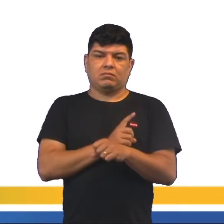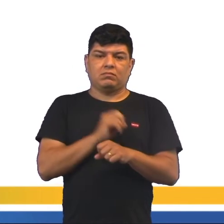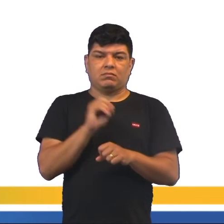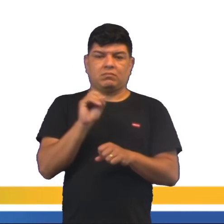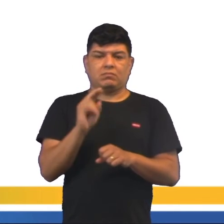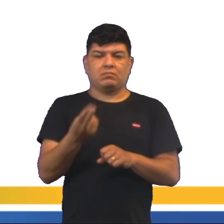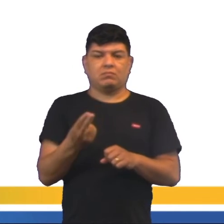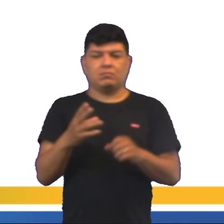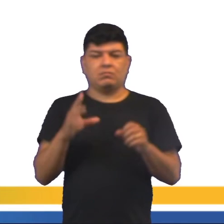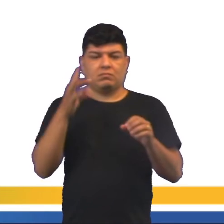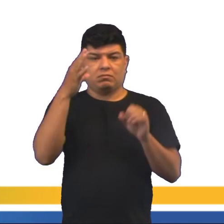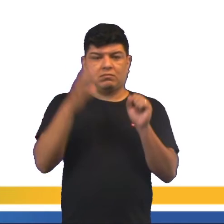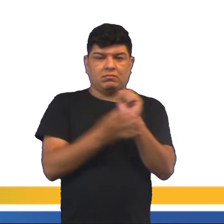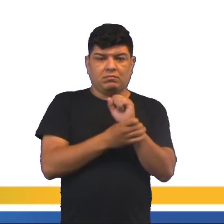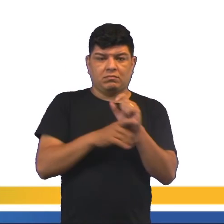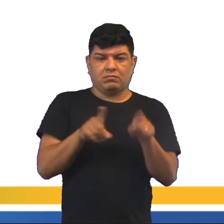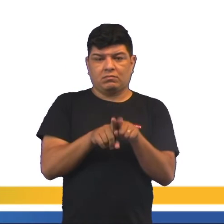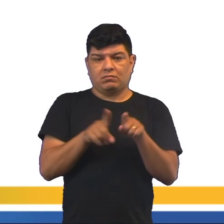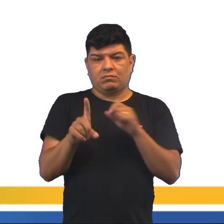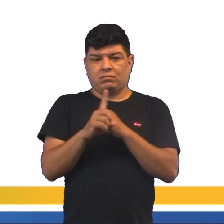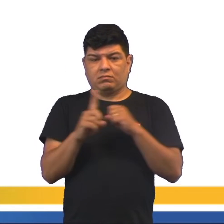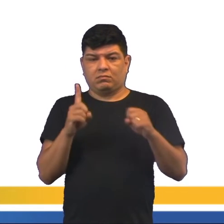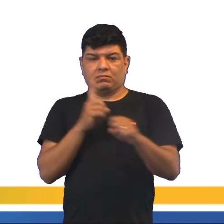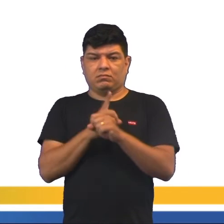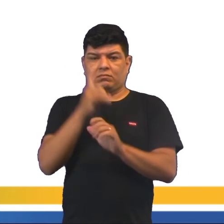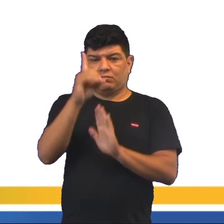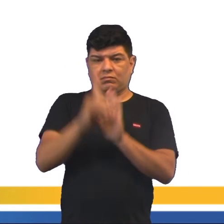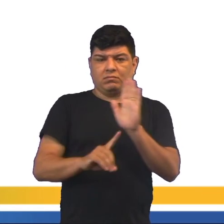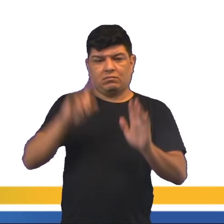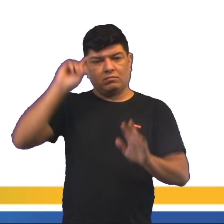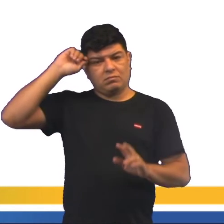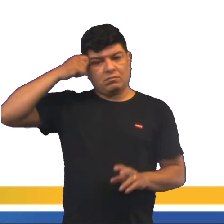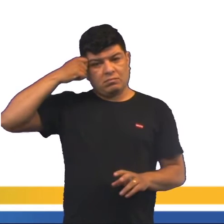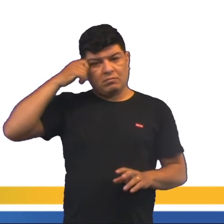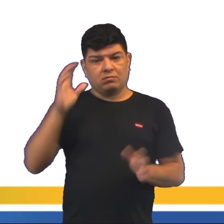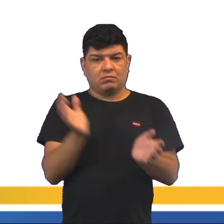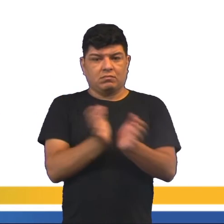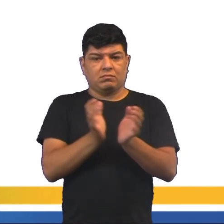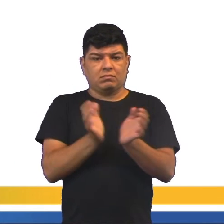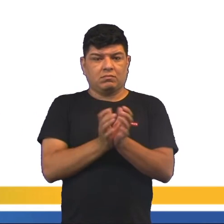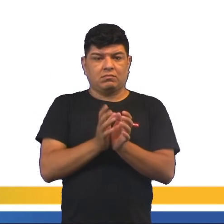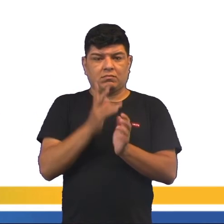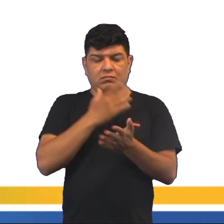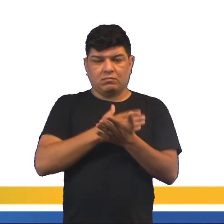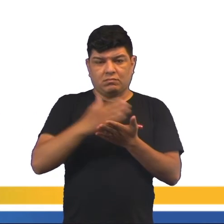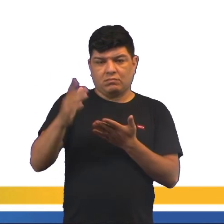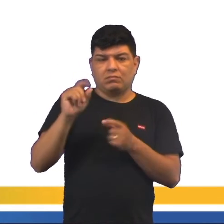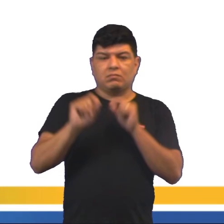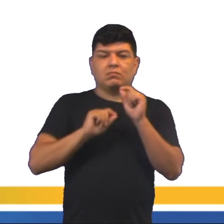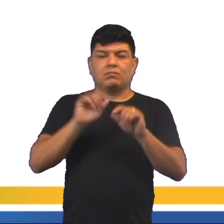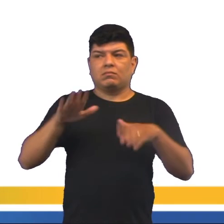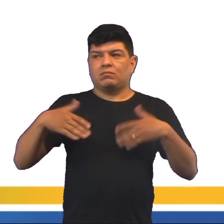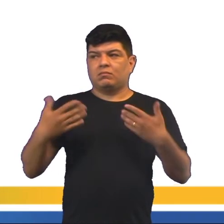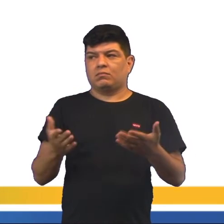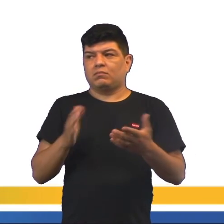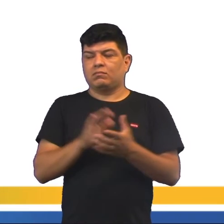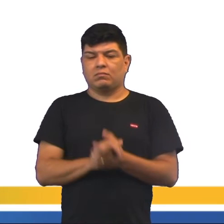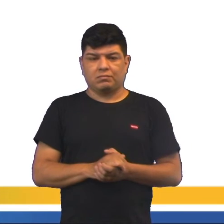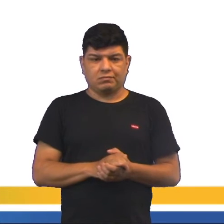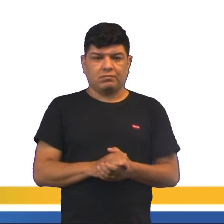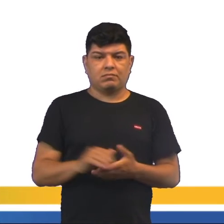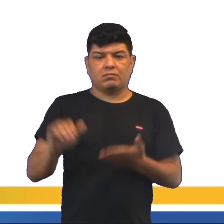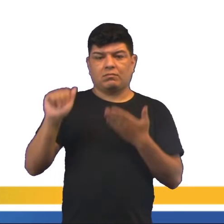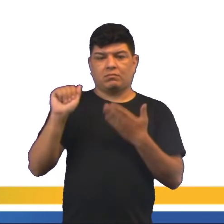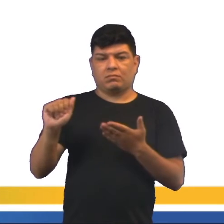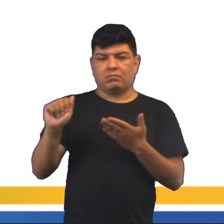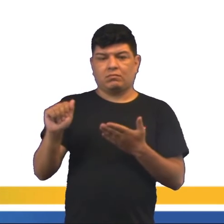ou de grupos sociais voltadas para a reparação ou a garantia plena de direitos sociais dos negros. Em seu conjunto,